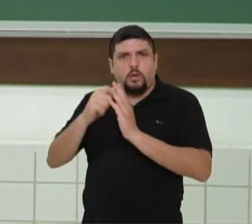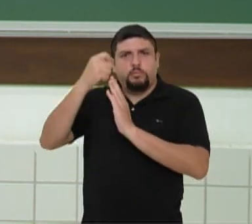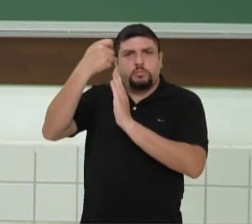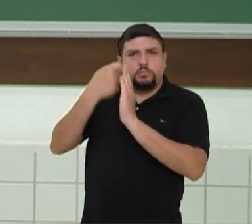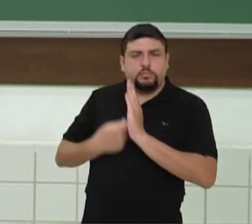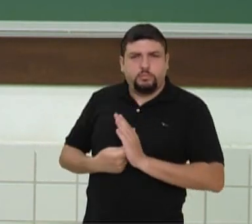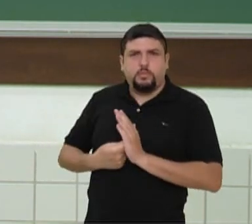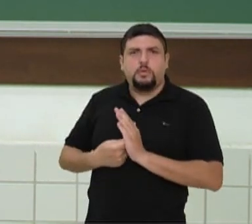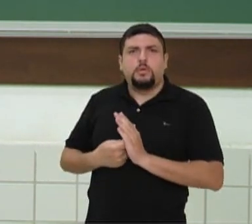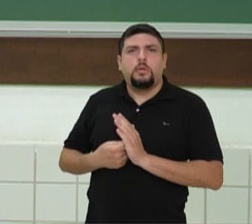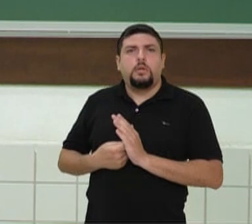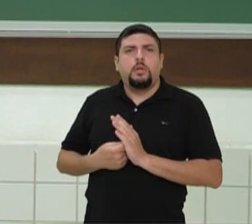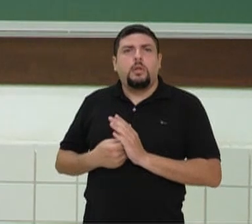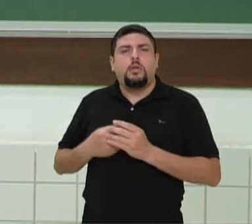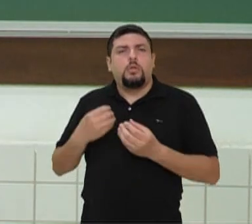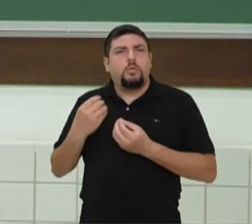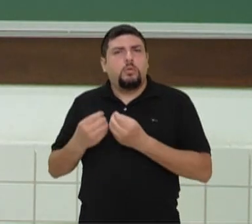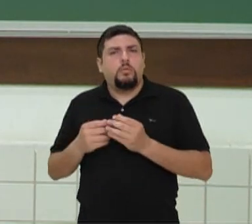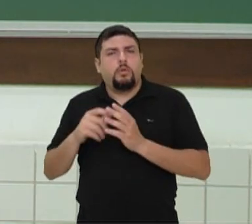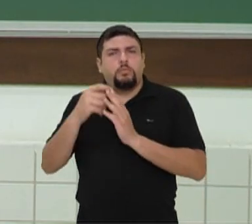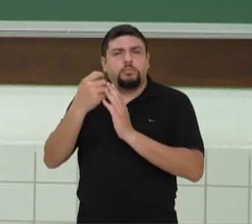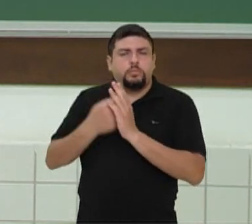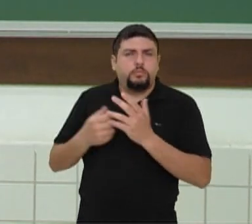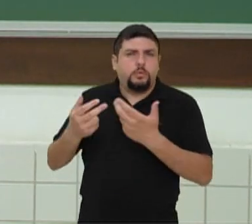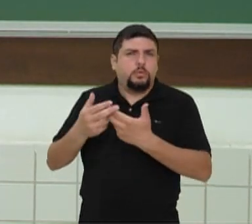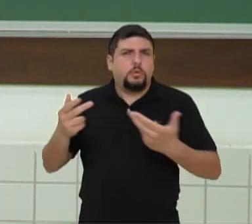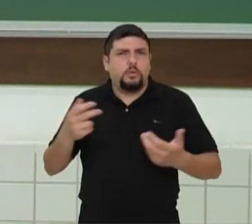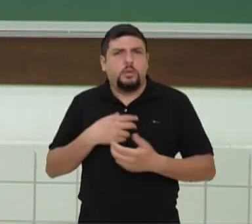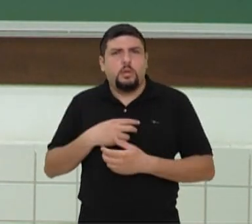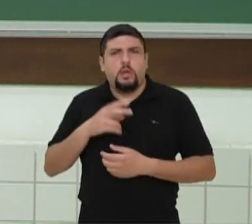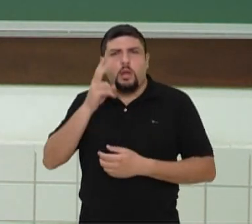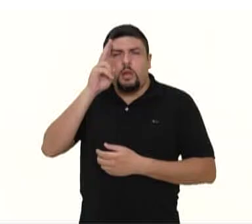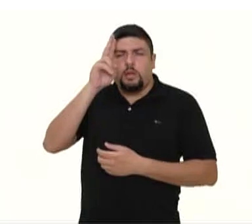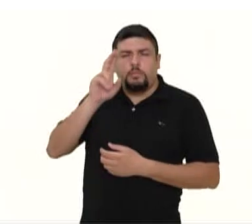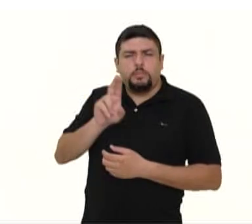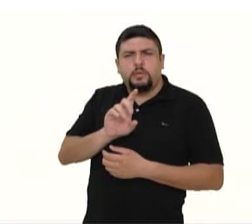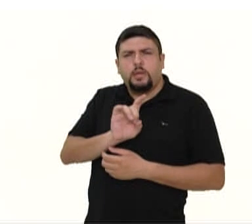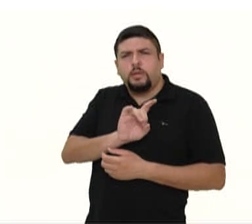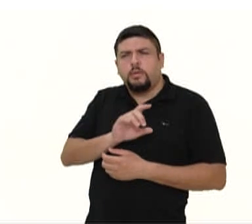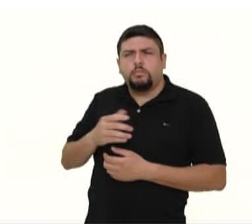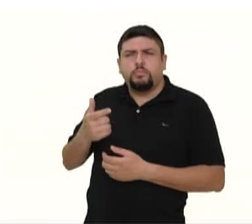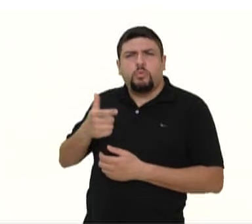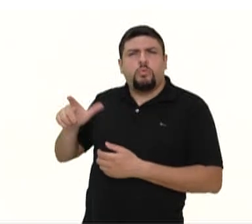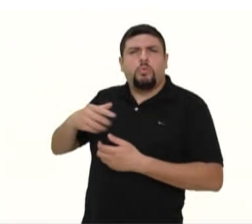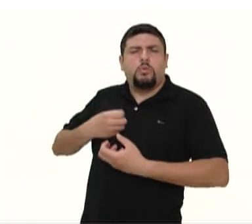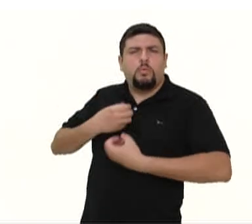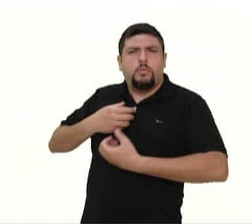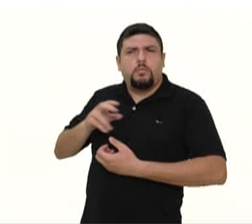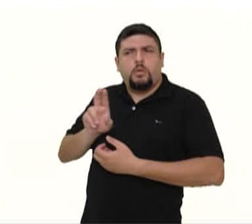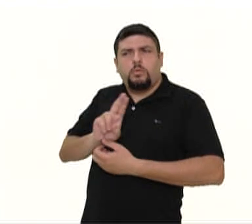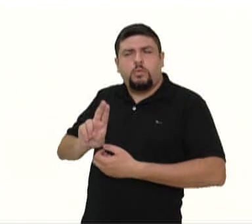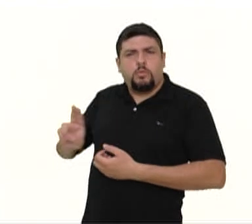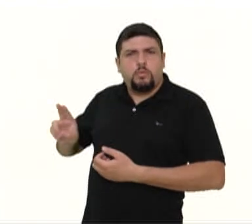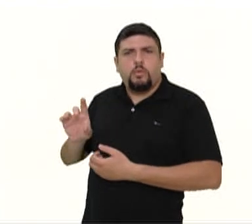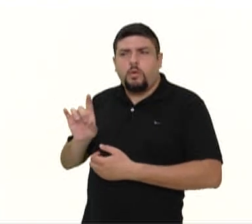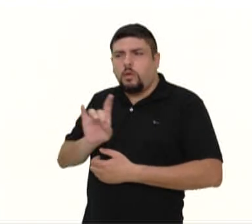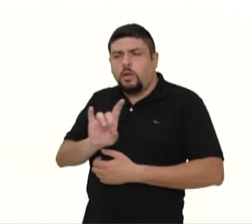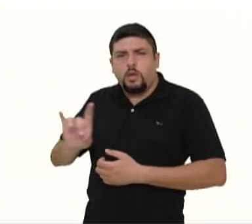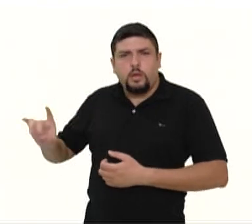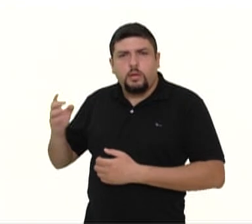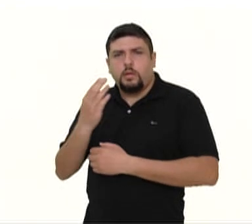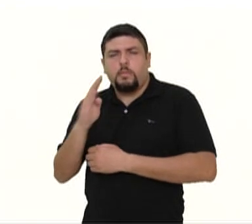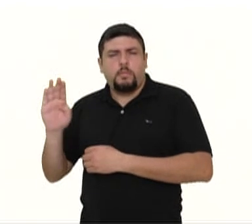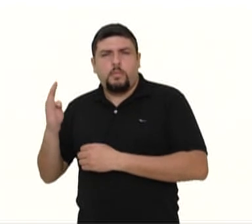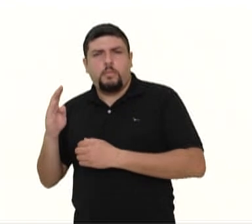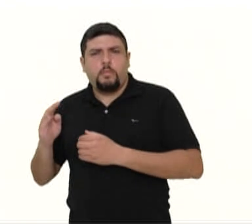Ele lembra o nome de alguns, né, como a Anhanguera, ele lembra o Fernão Dias e o Borba Gato, e trata eles como heróis, né, das marchas para o